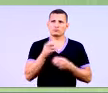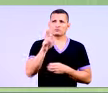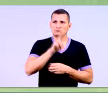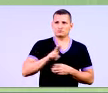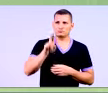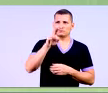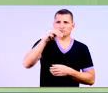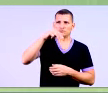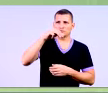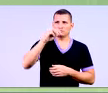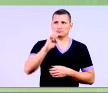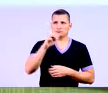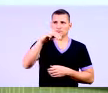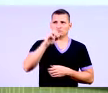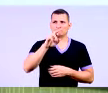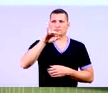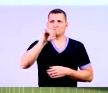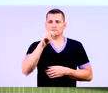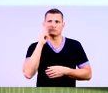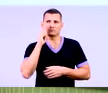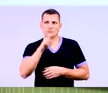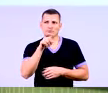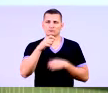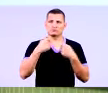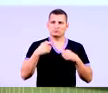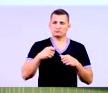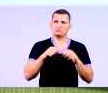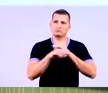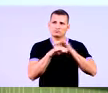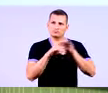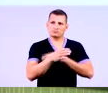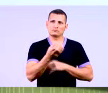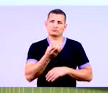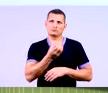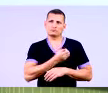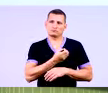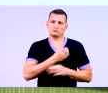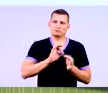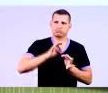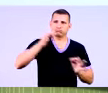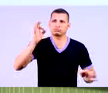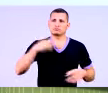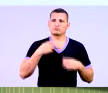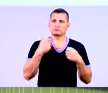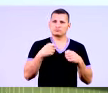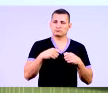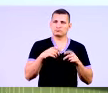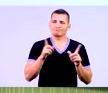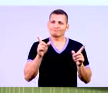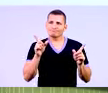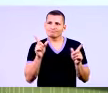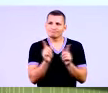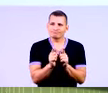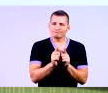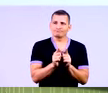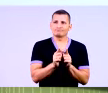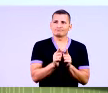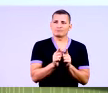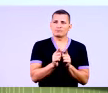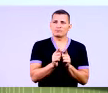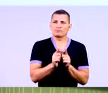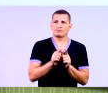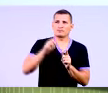notem que eu preciso armazenar números muito grandes eu posso delimitar um espaço de memória maior